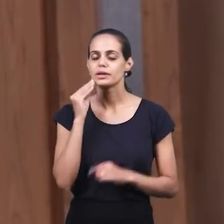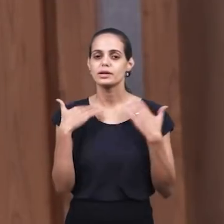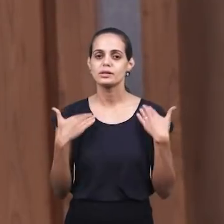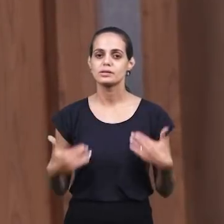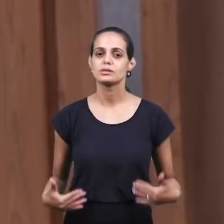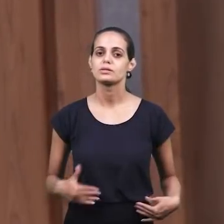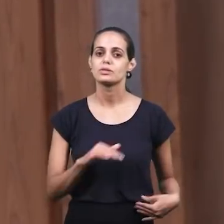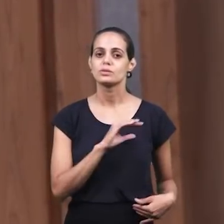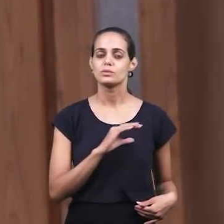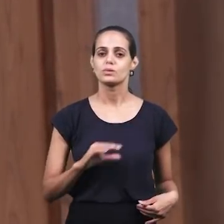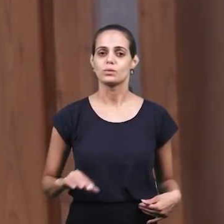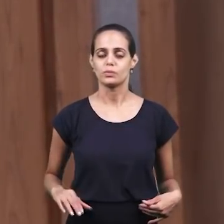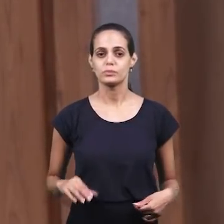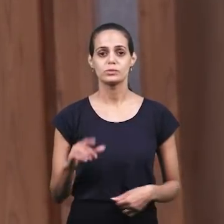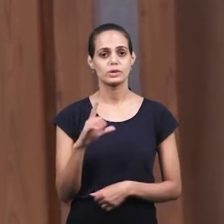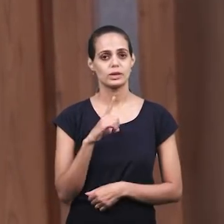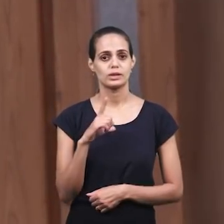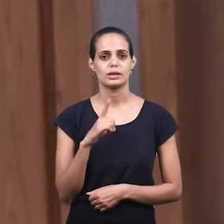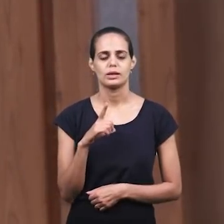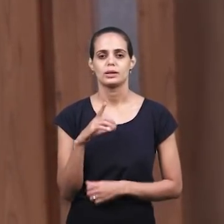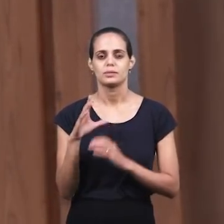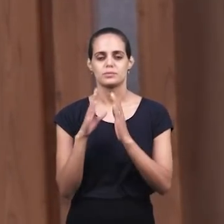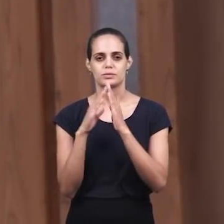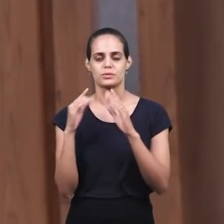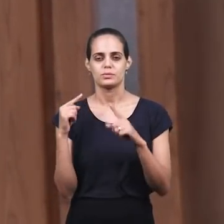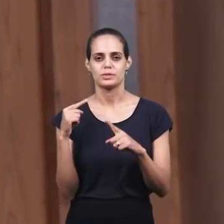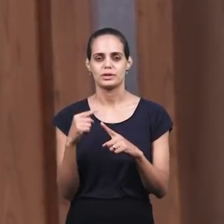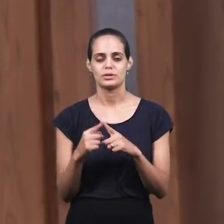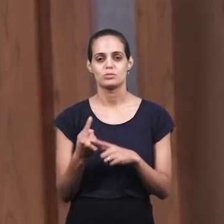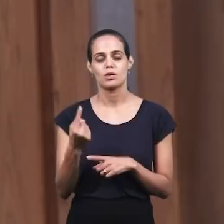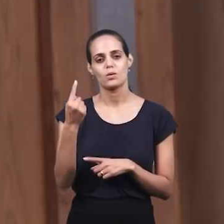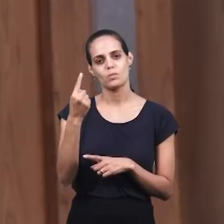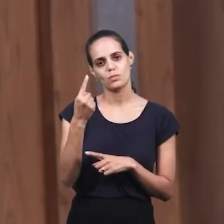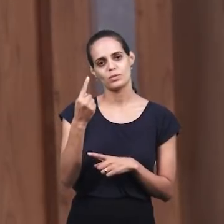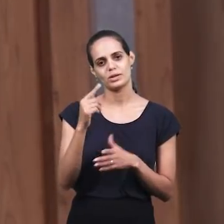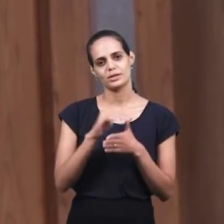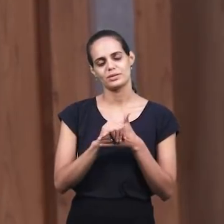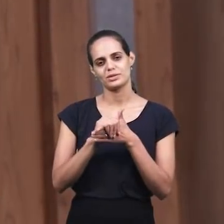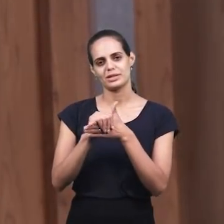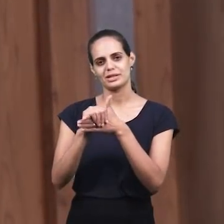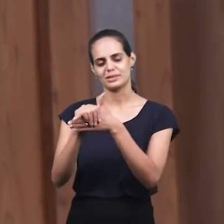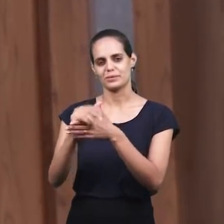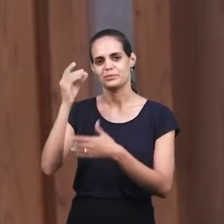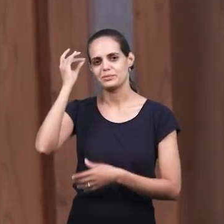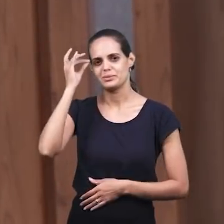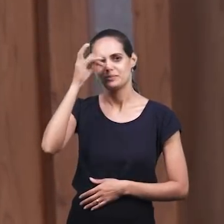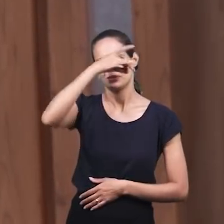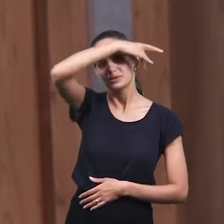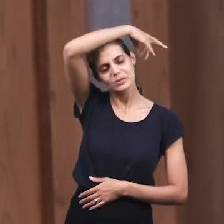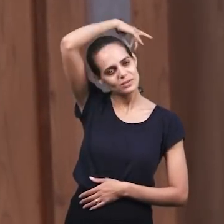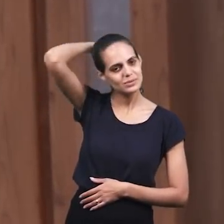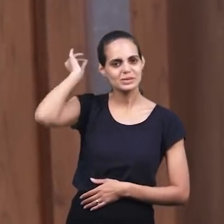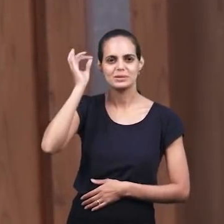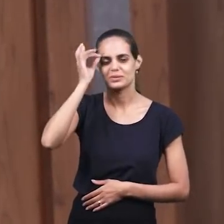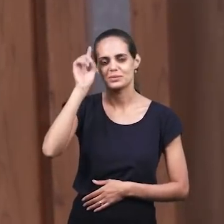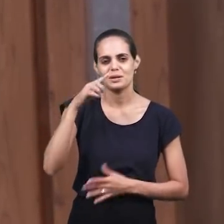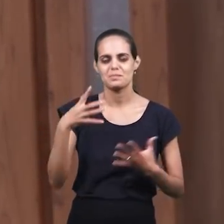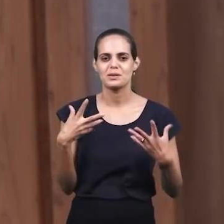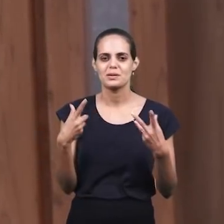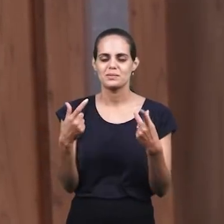nós temos como igreja, de vivermos numa única direção do Espírito Santo. Isso é maravilhoso, glorificamos o nome do Senhor